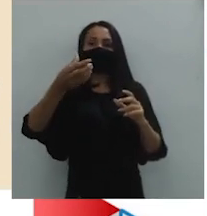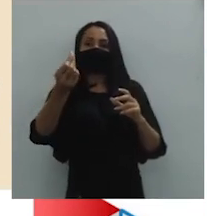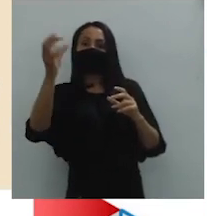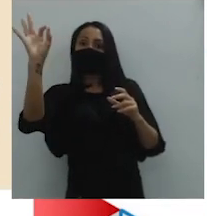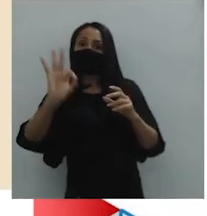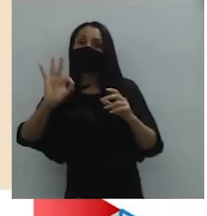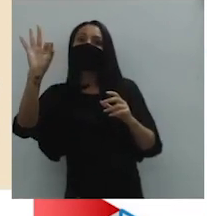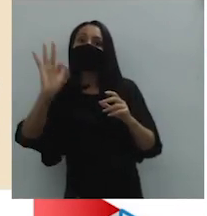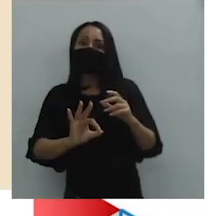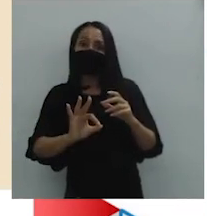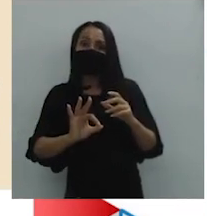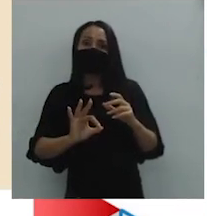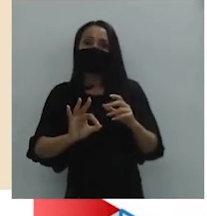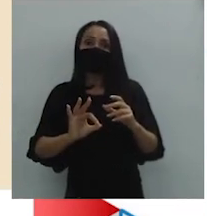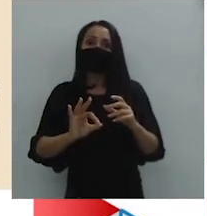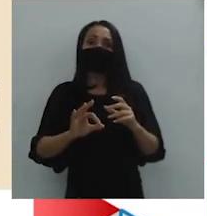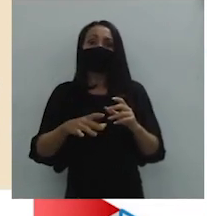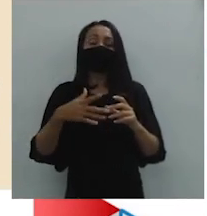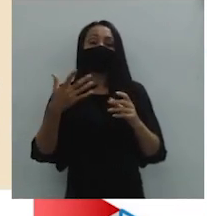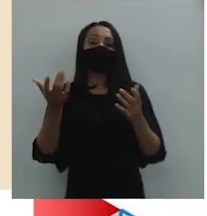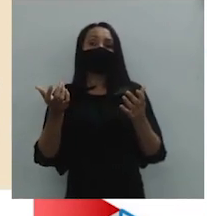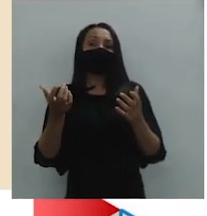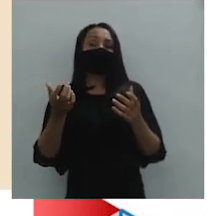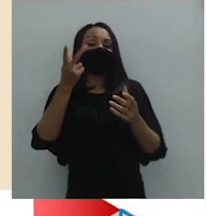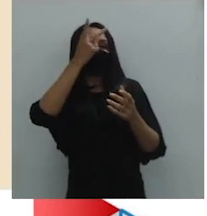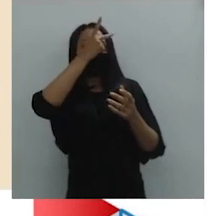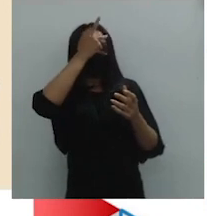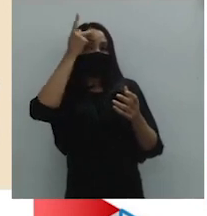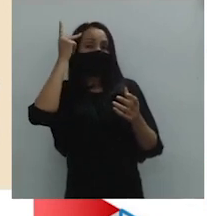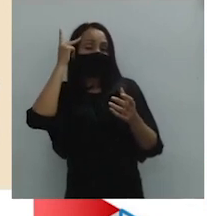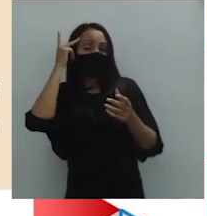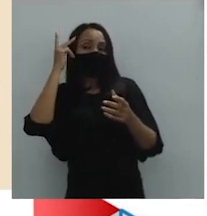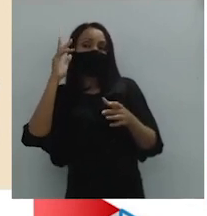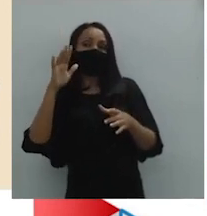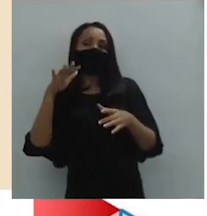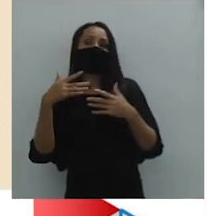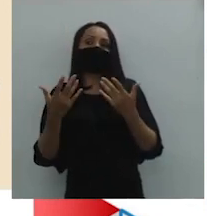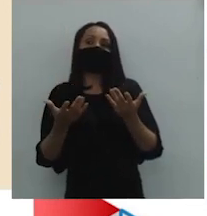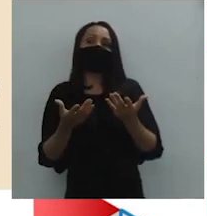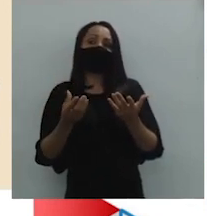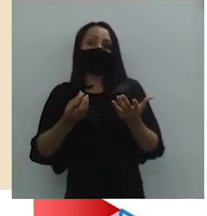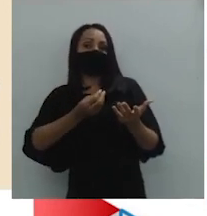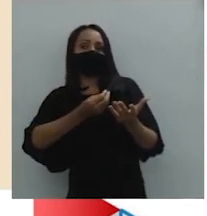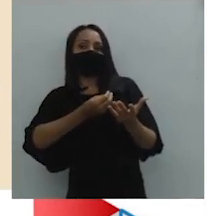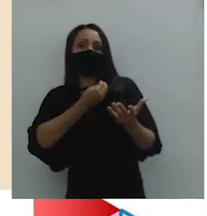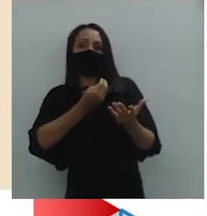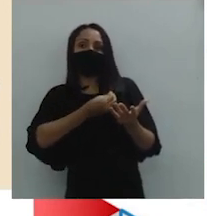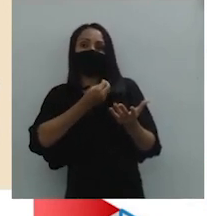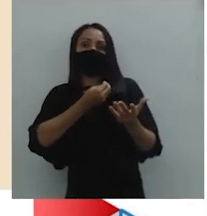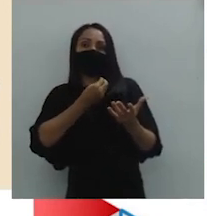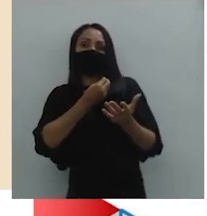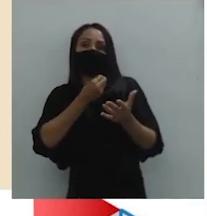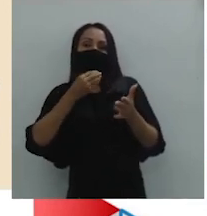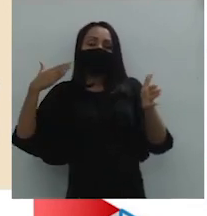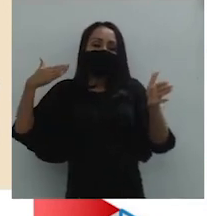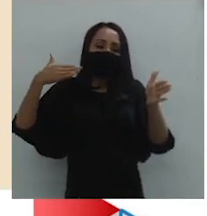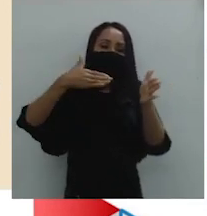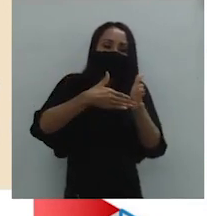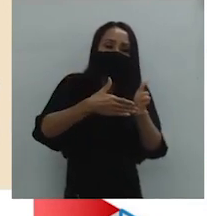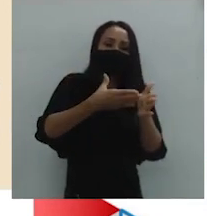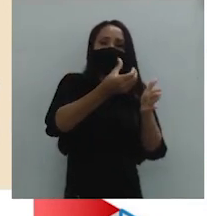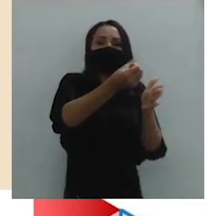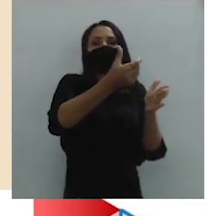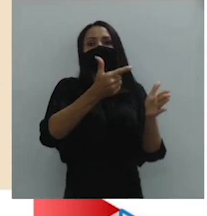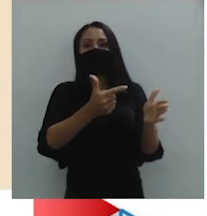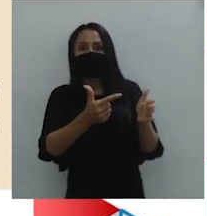62,6% na questão de expectativa, ou seja, as pessoas, o máximo que elas viviam era 62 anos, passava